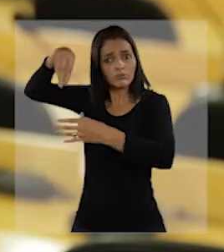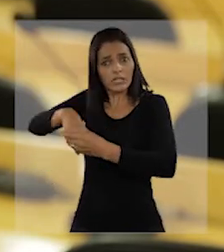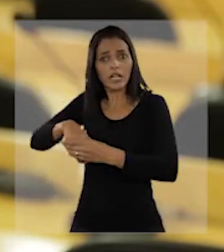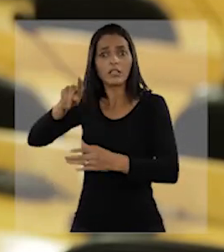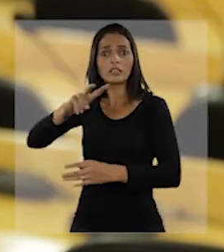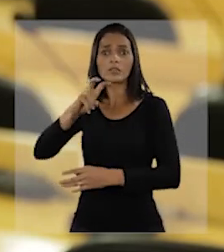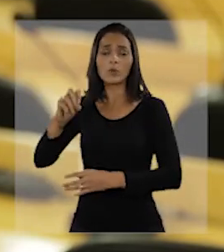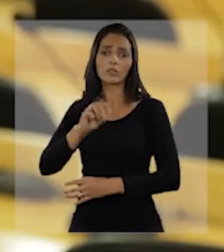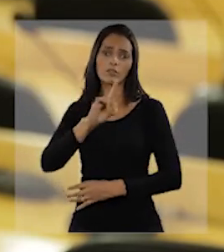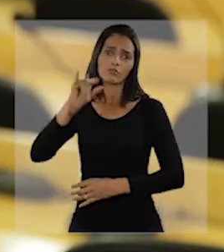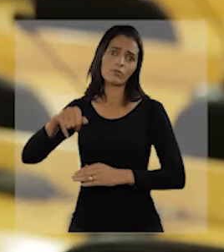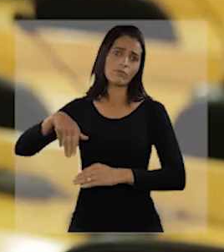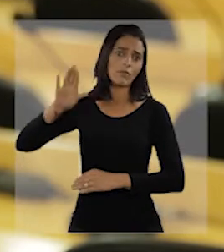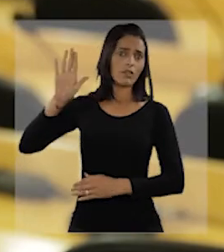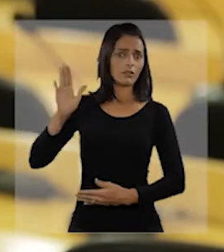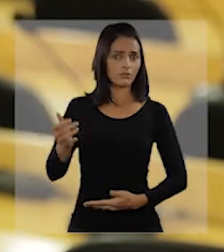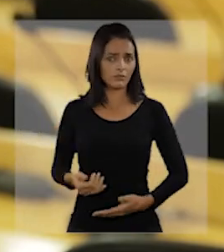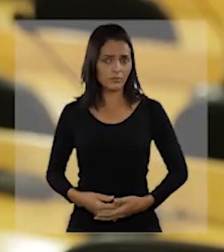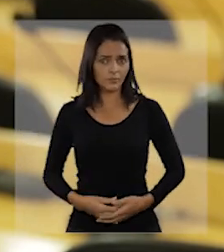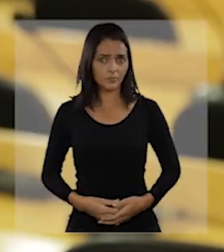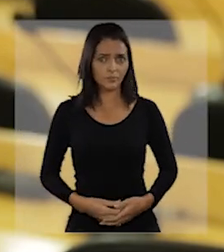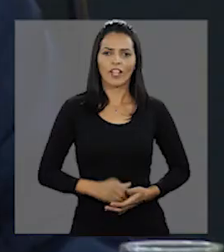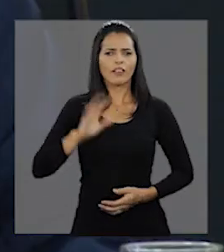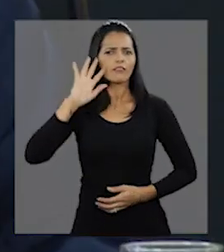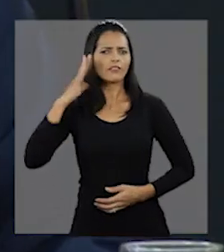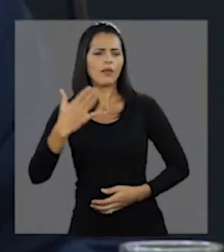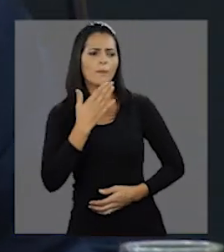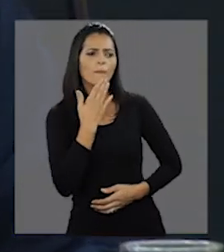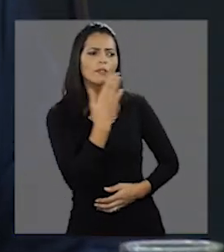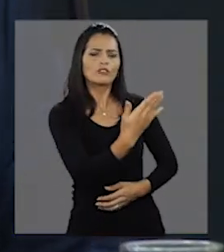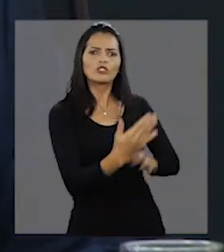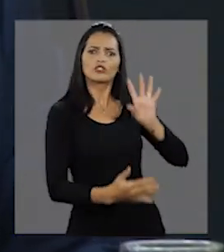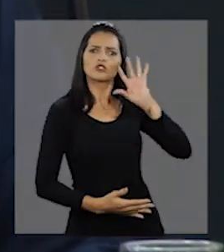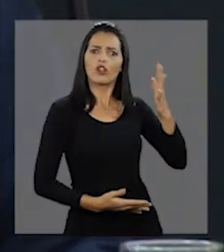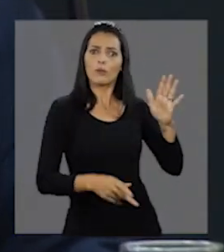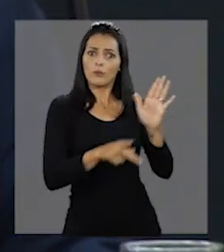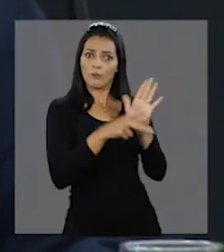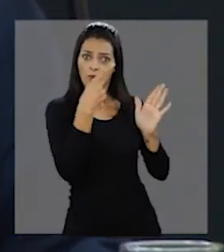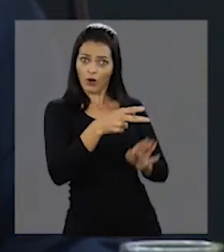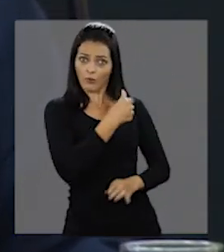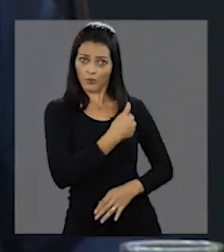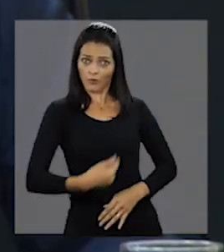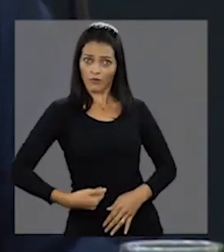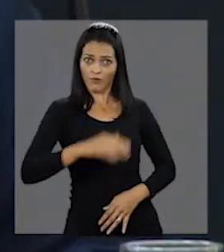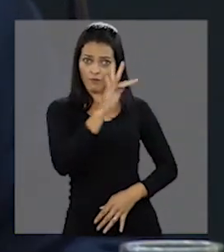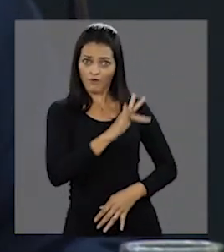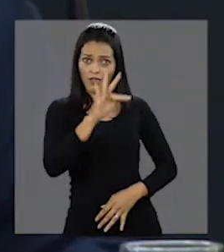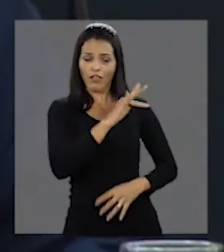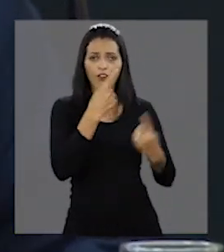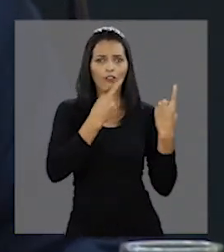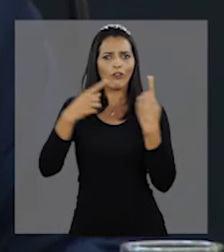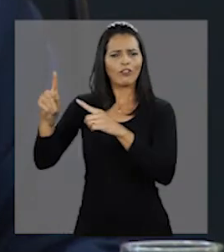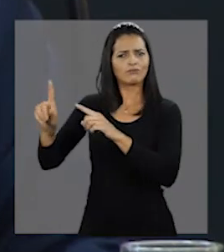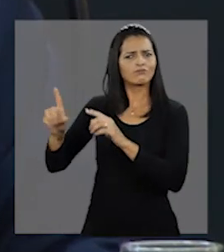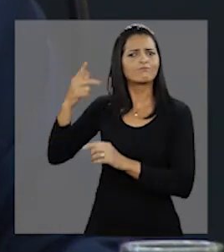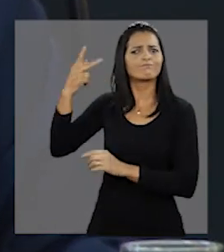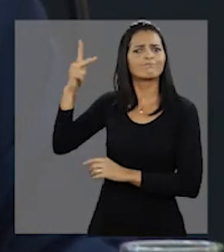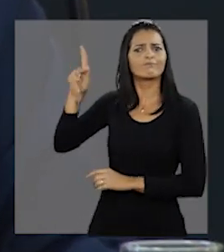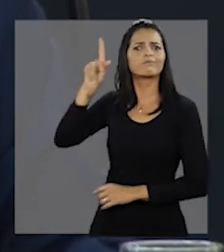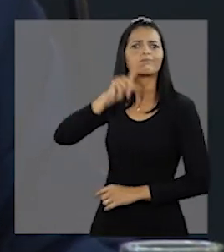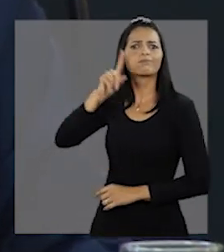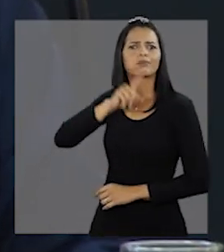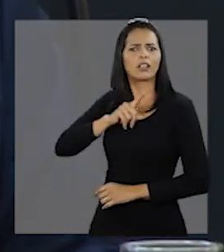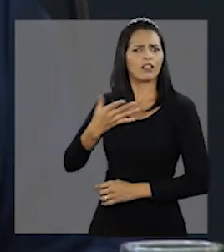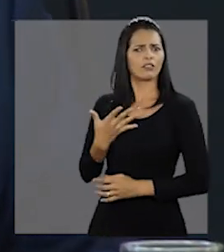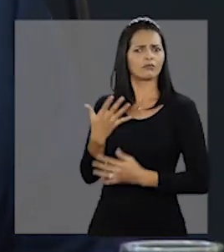estão detidas há mais de 50 dias. A decisão de pedir providências ao governo federal contra a política